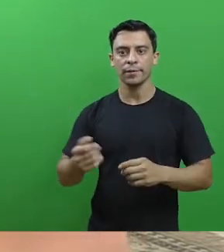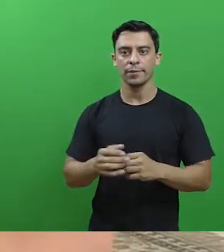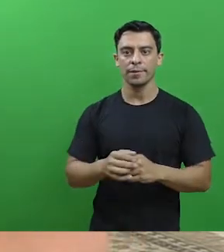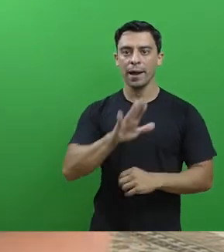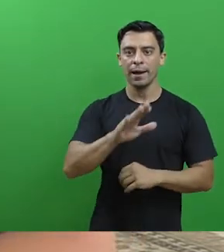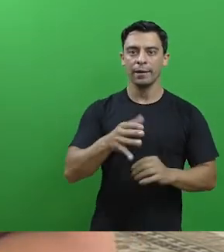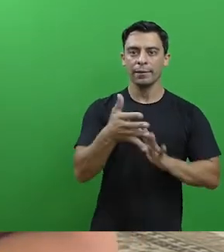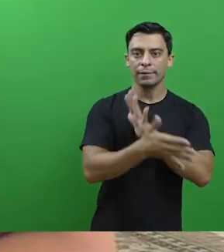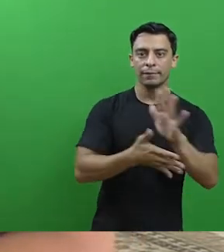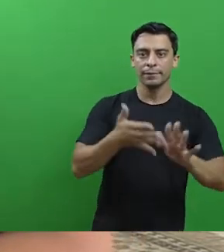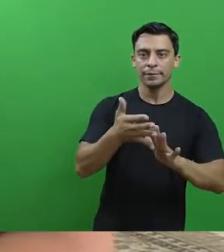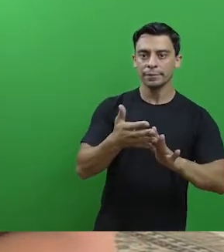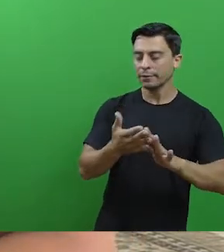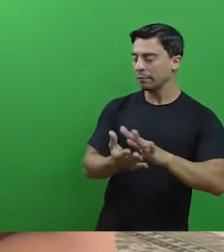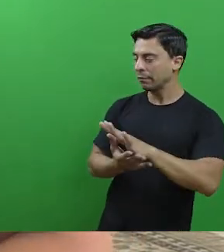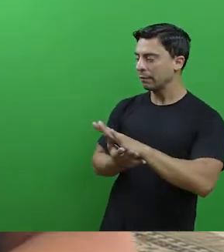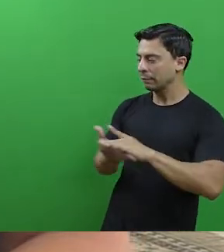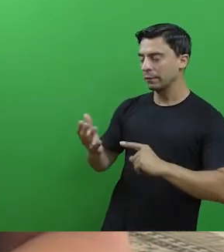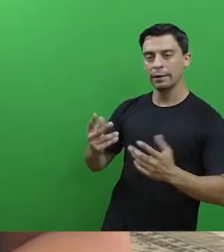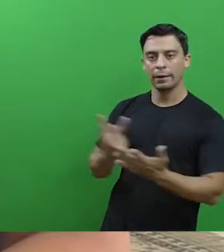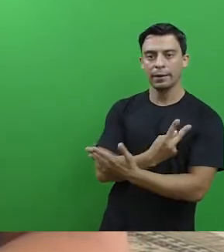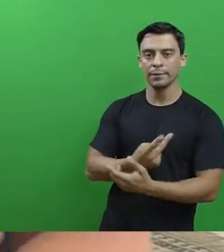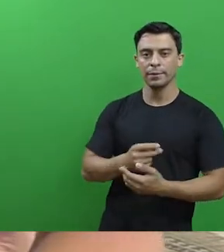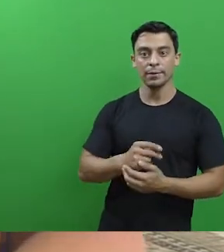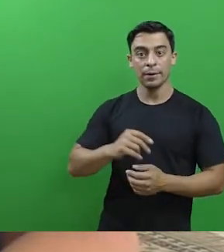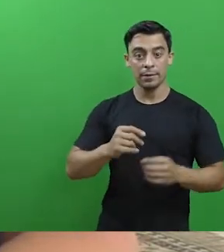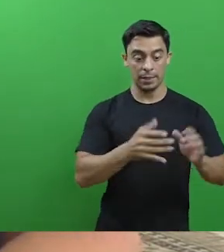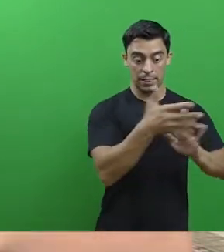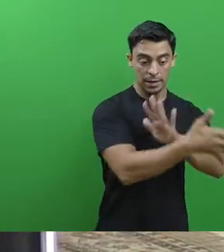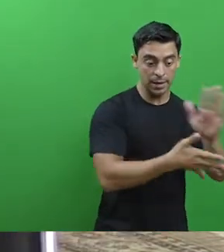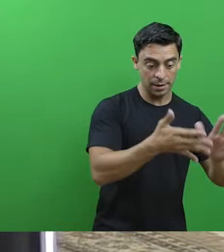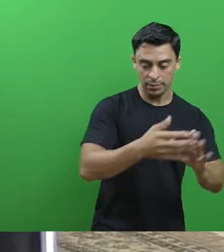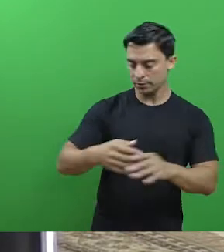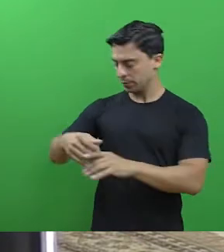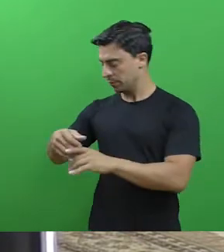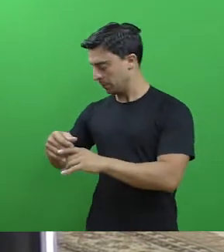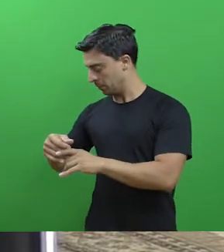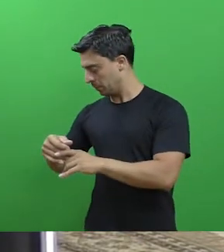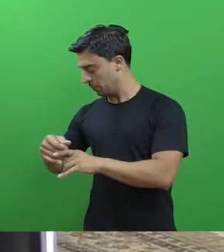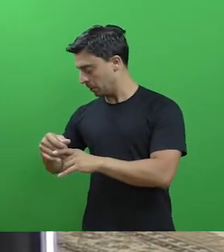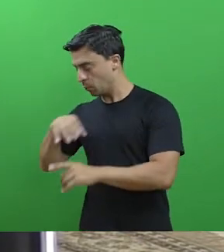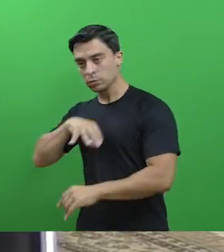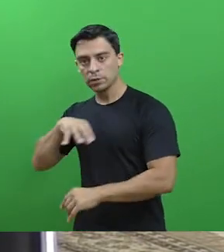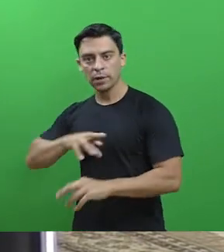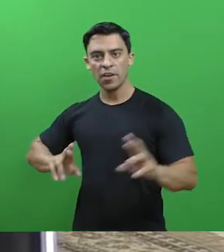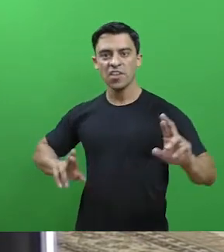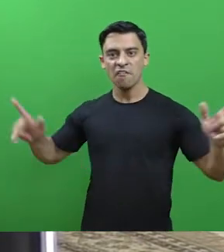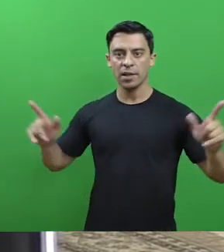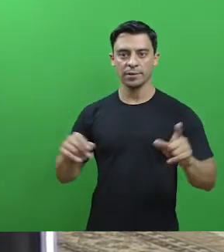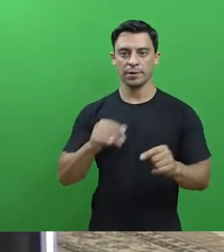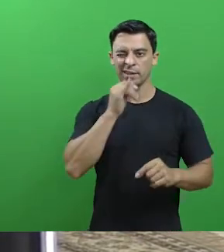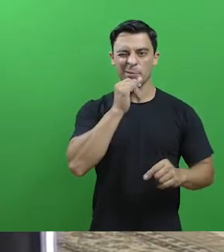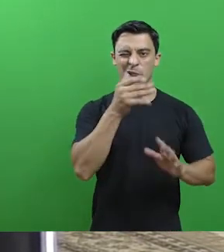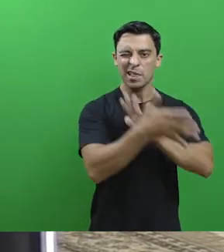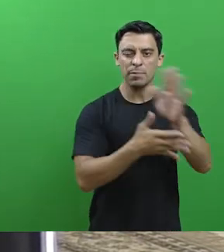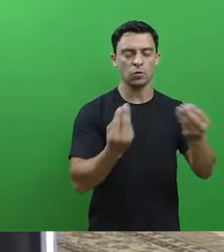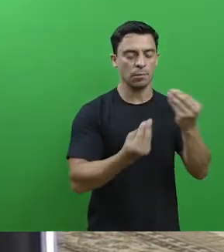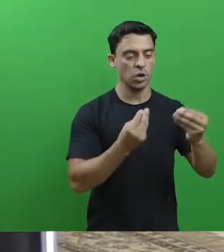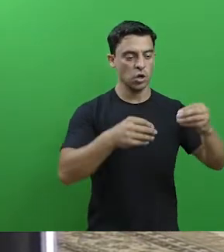que ficaria essa frase em Libras? Em Libras ficaria assim, ó. Chover,